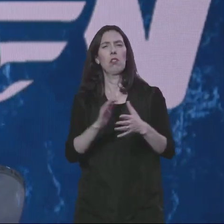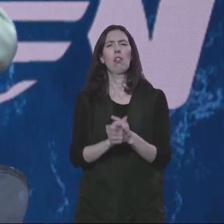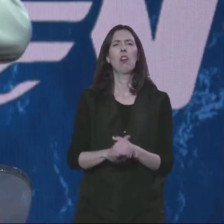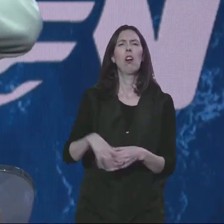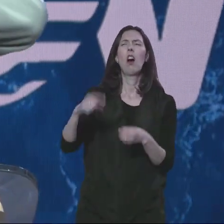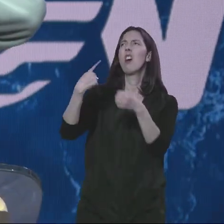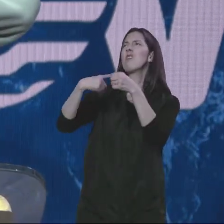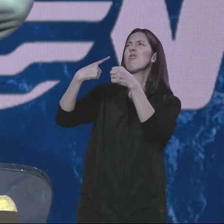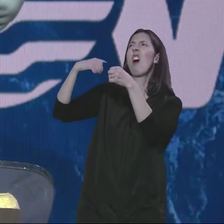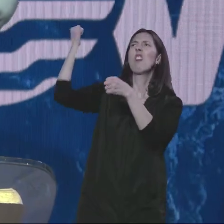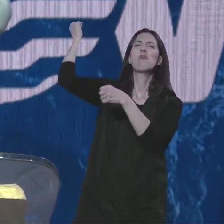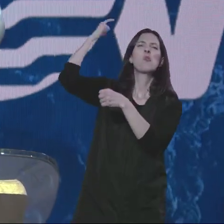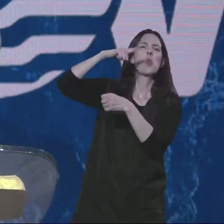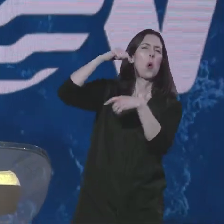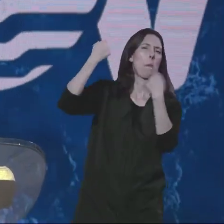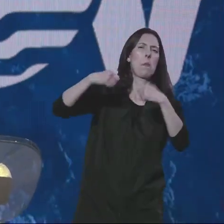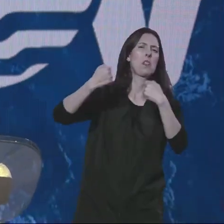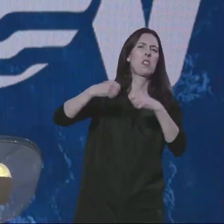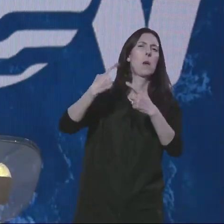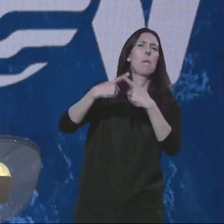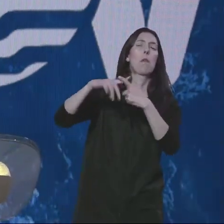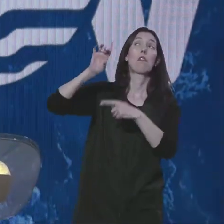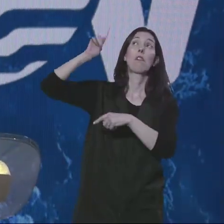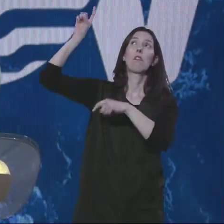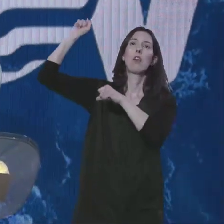de sol, porque Deus iluminava aquele lugar.